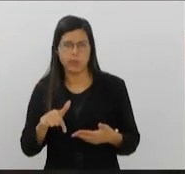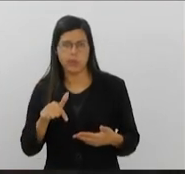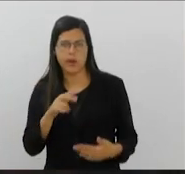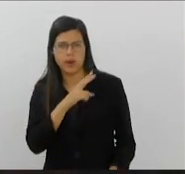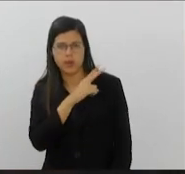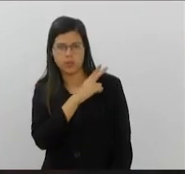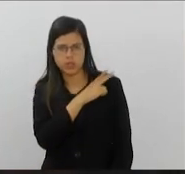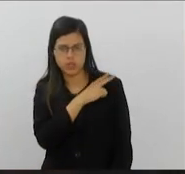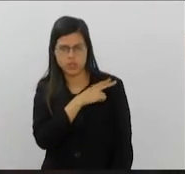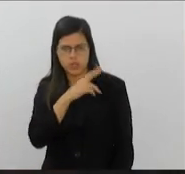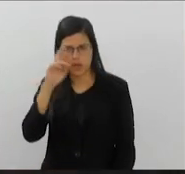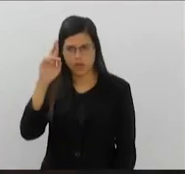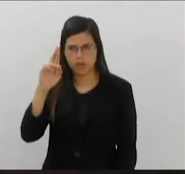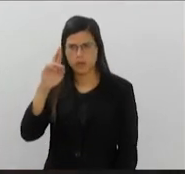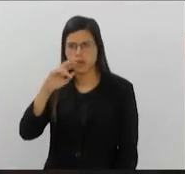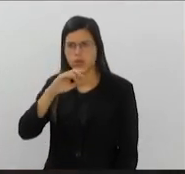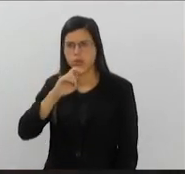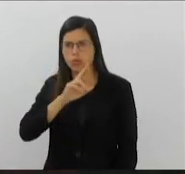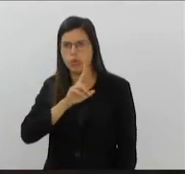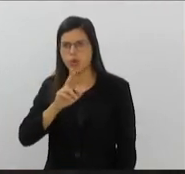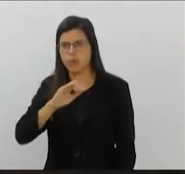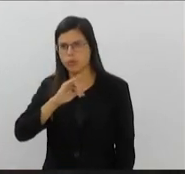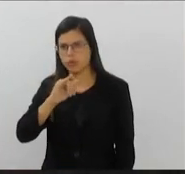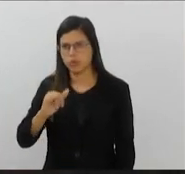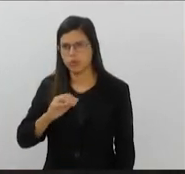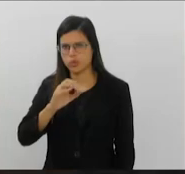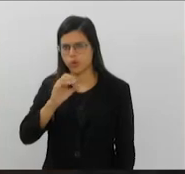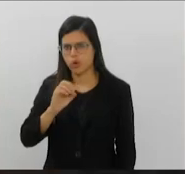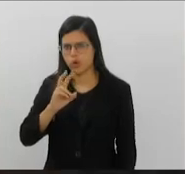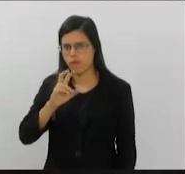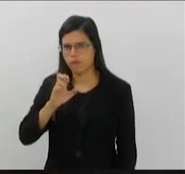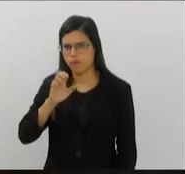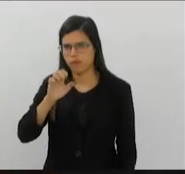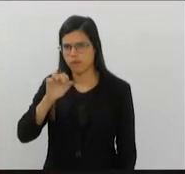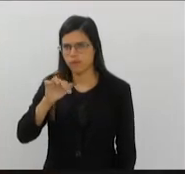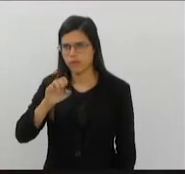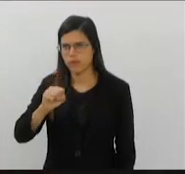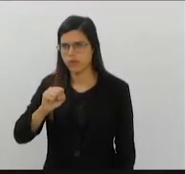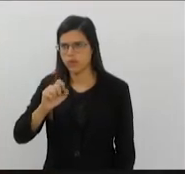Jovem Gênios. Uma salva de palmas para o Bernardo.